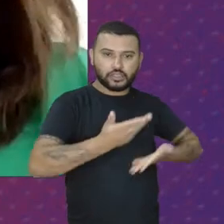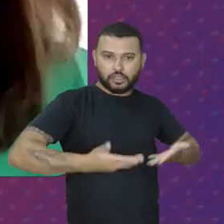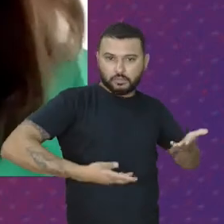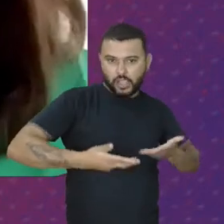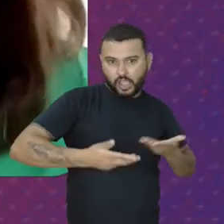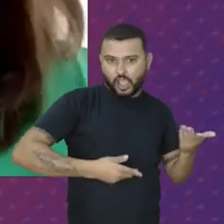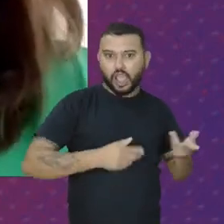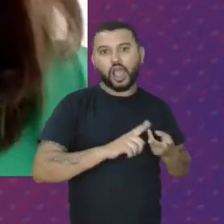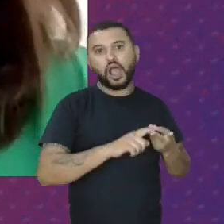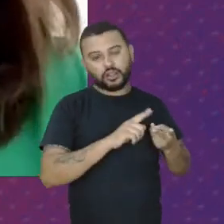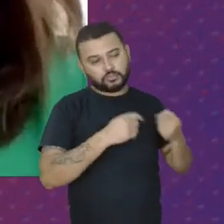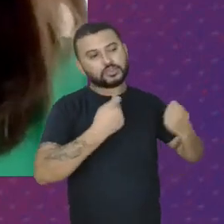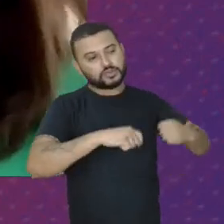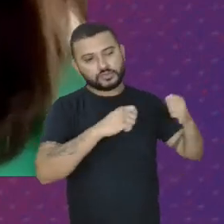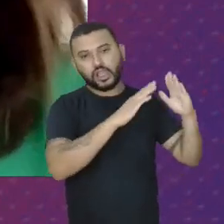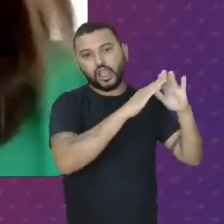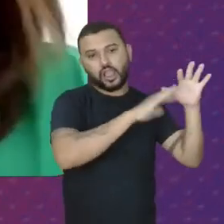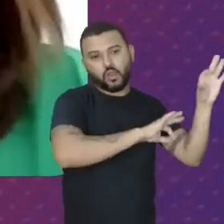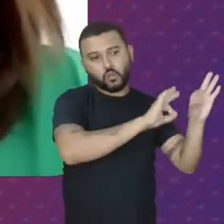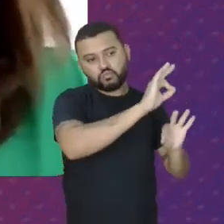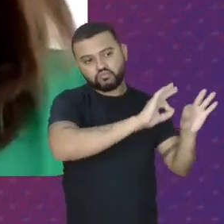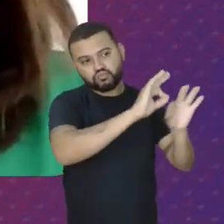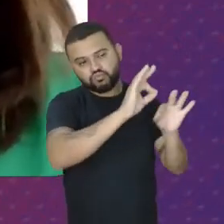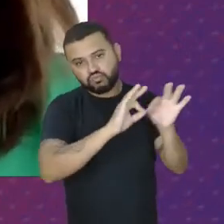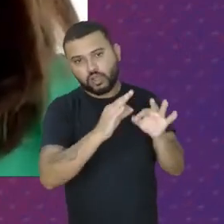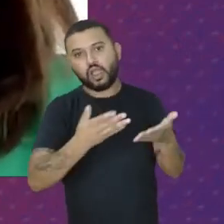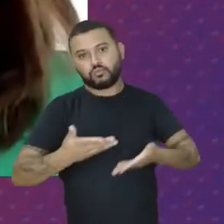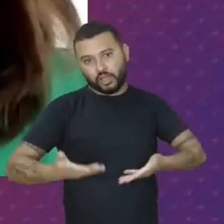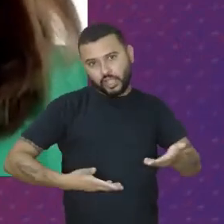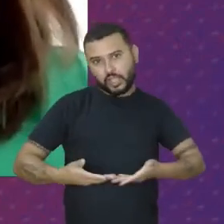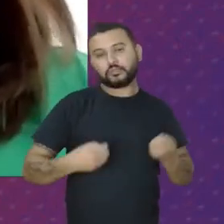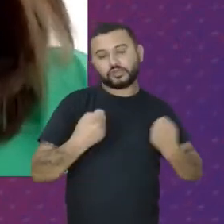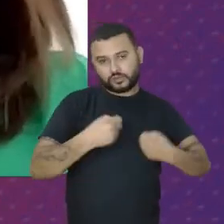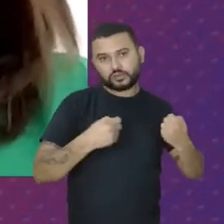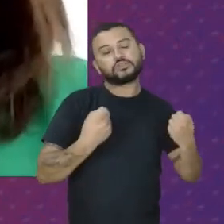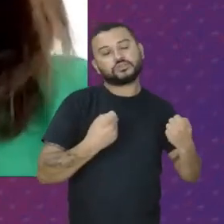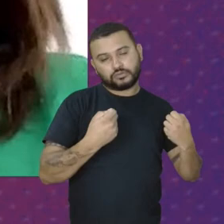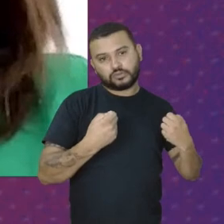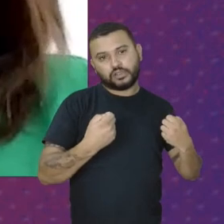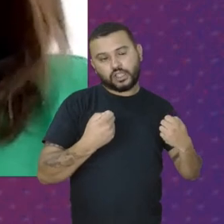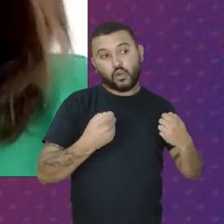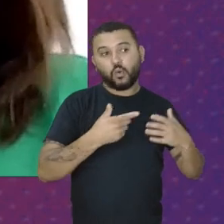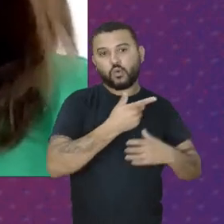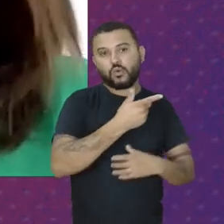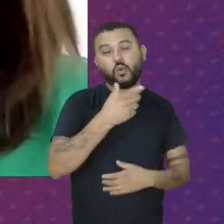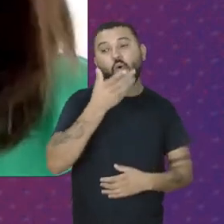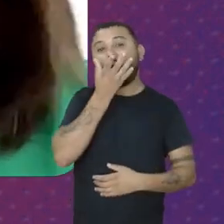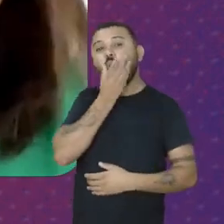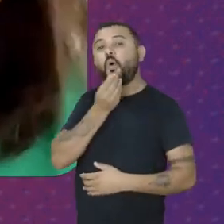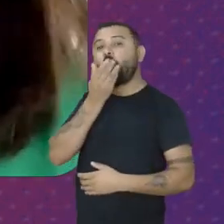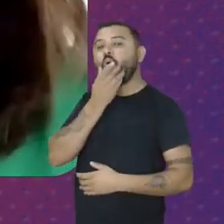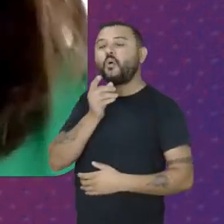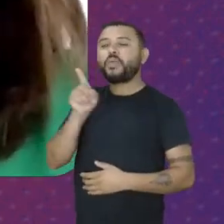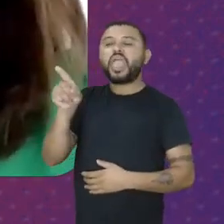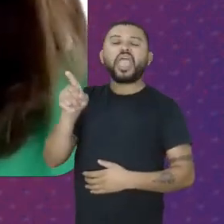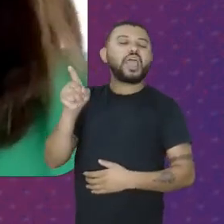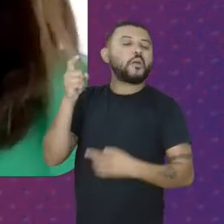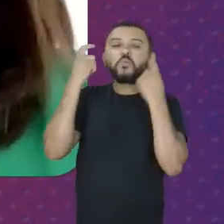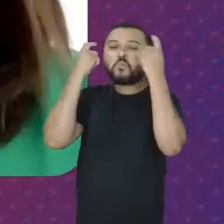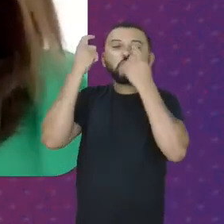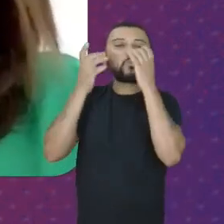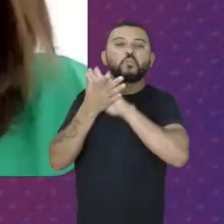trabalho doméstico, organizando as coisas por nós, né? E geralmente os homens, eles não se